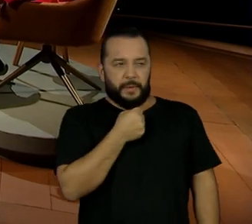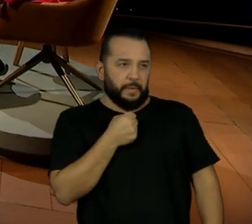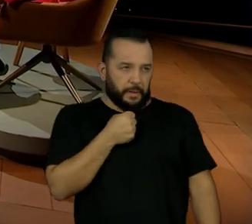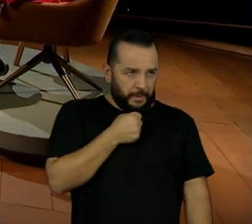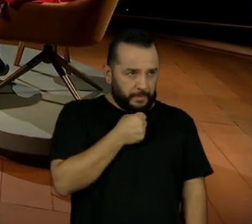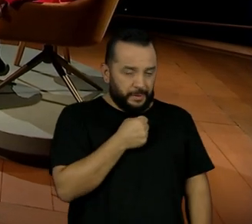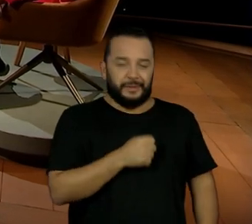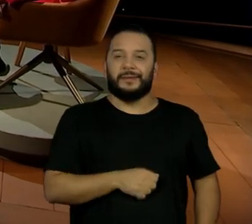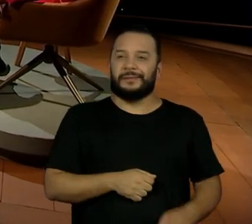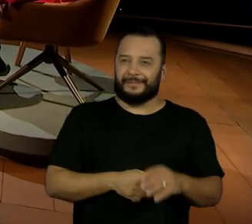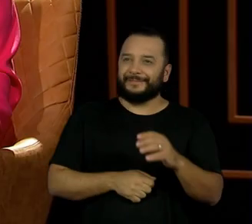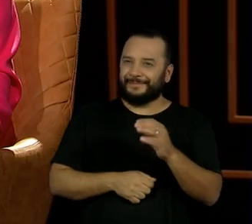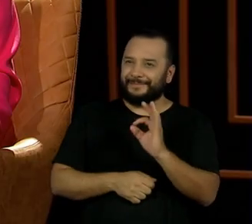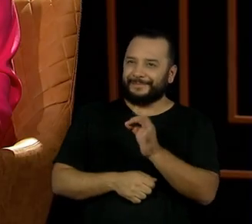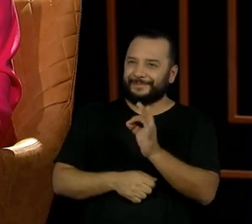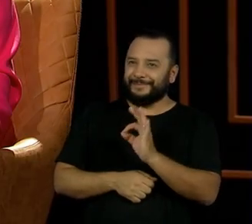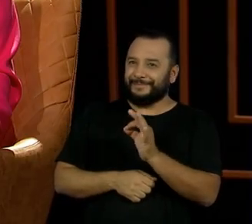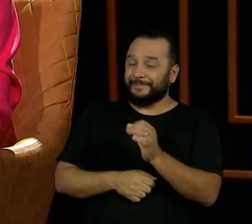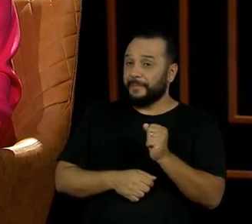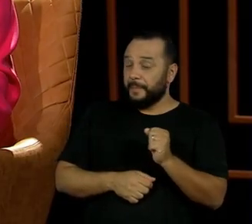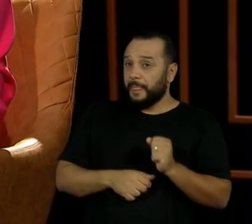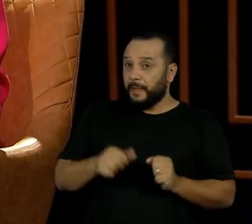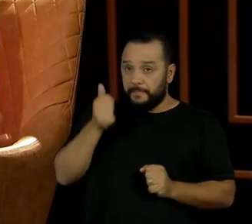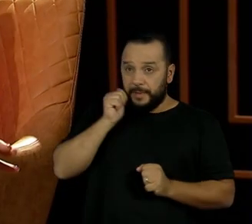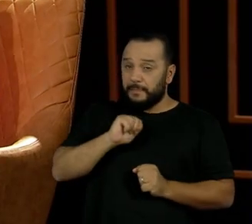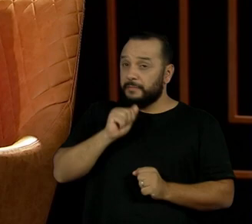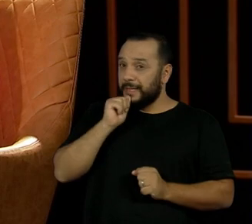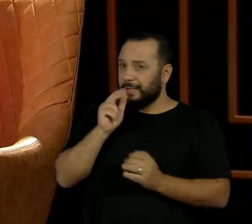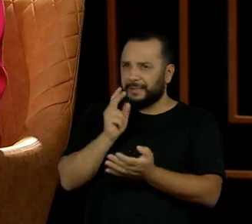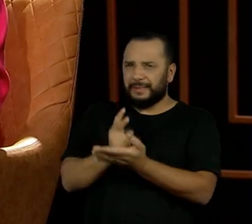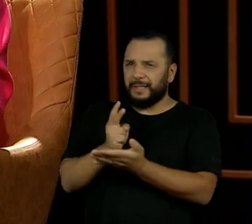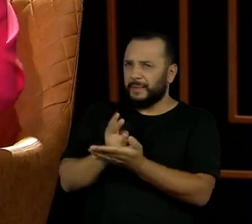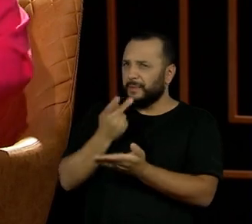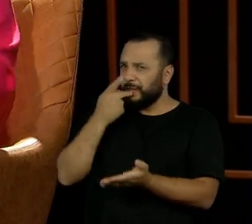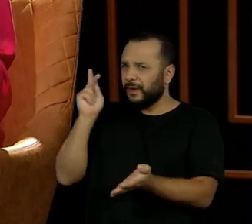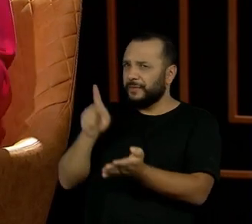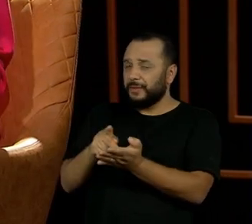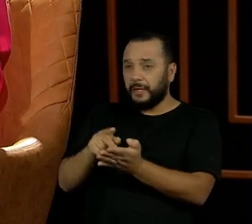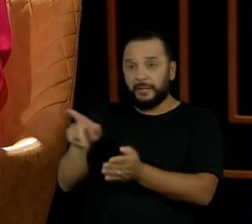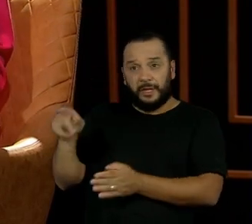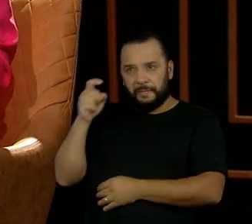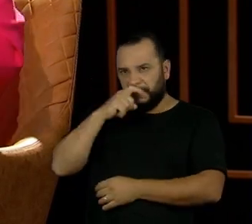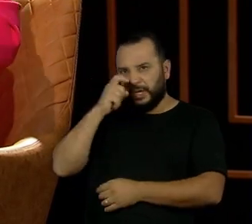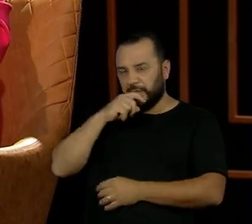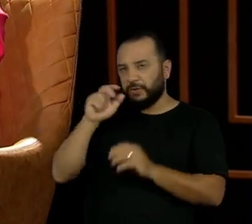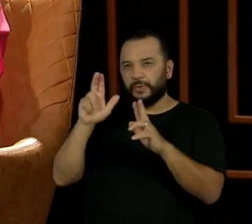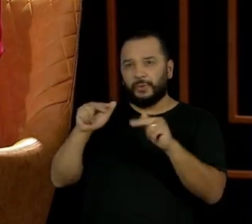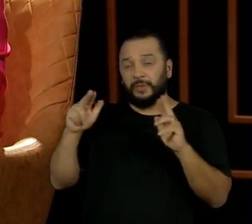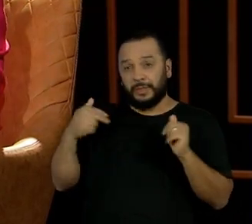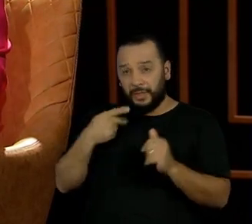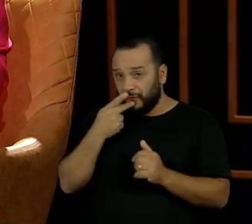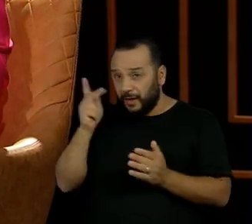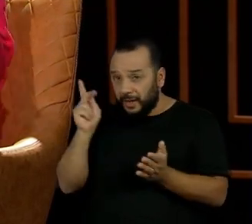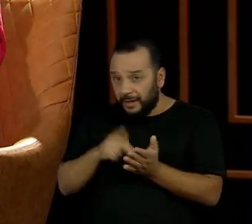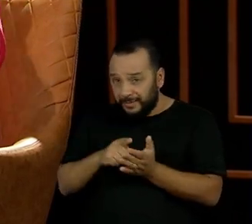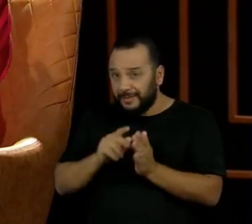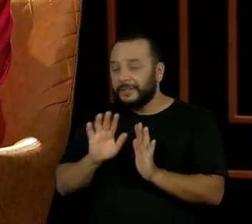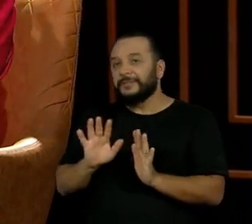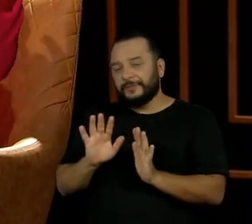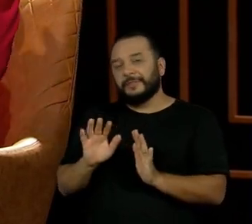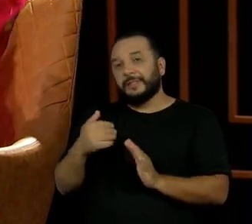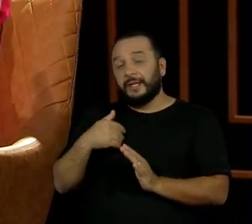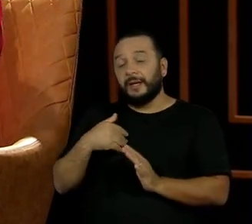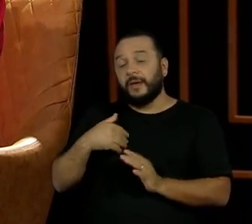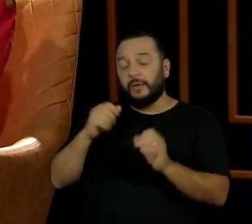a minha mãe sempre foi aquela mãe Ultra sincera então ela não mente Então se ela dizer que eu acordava as três